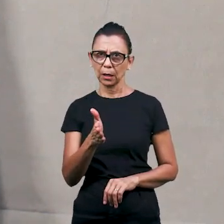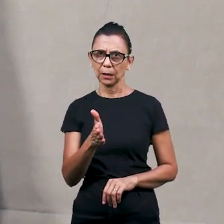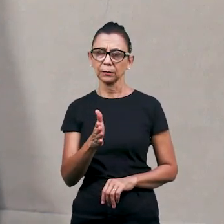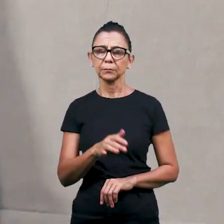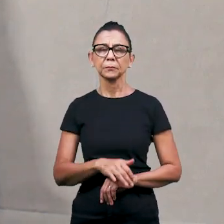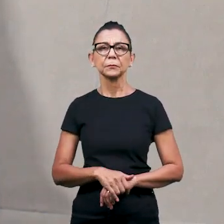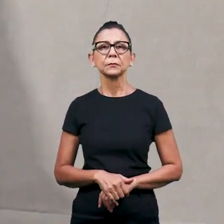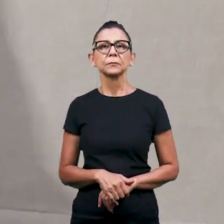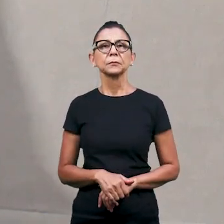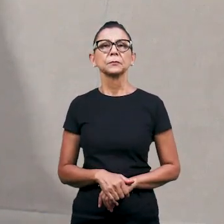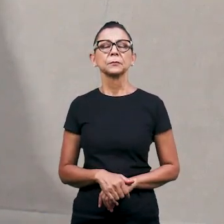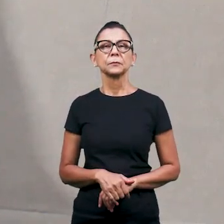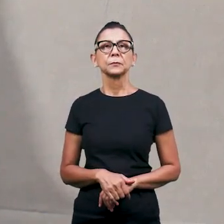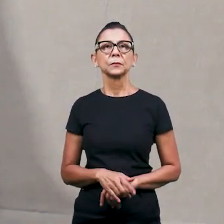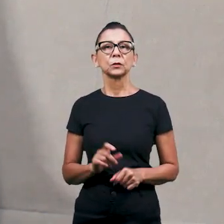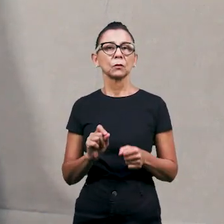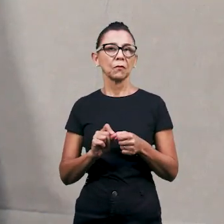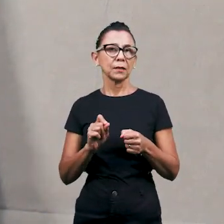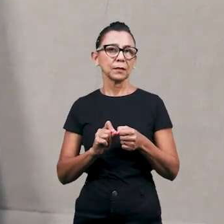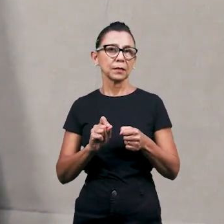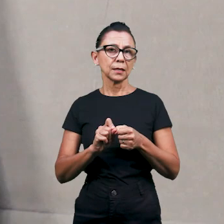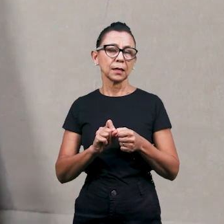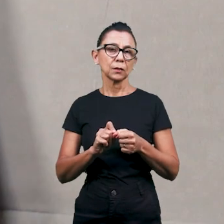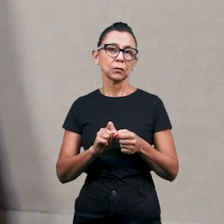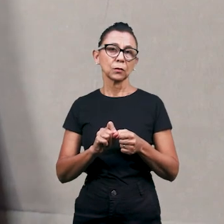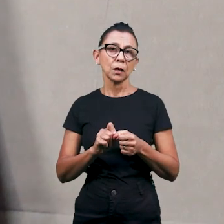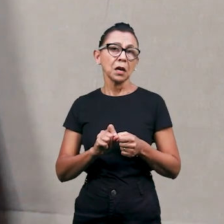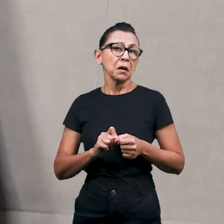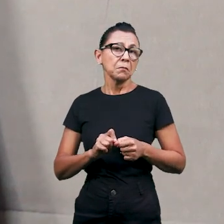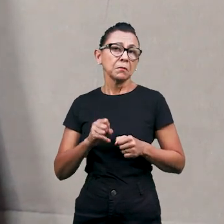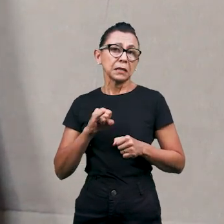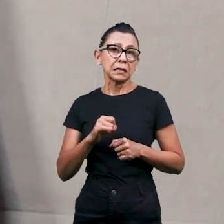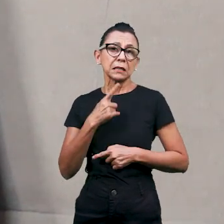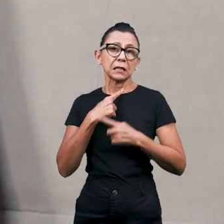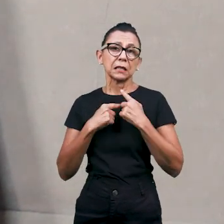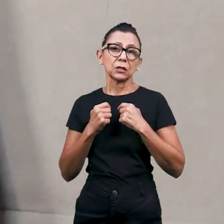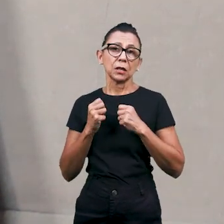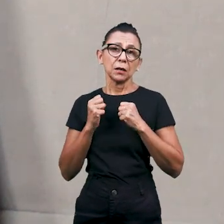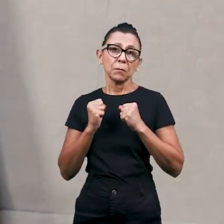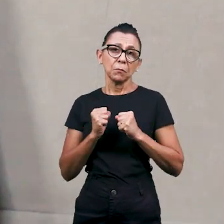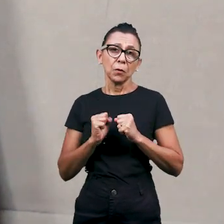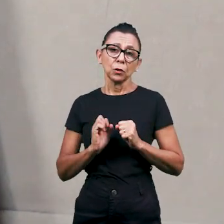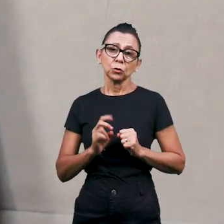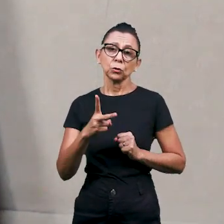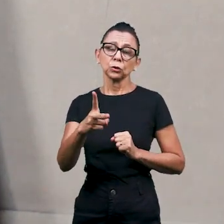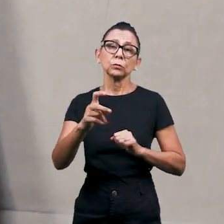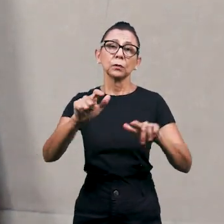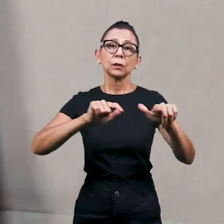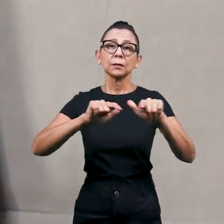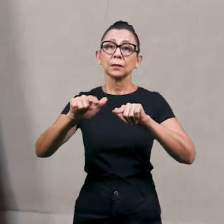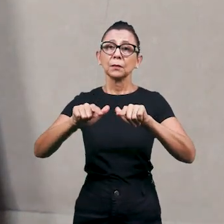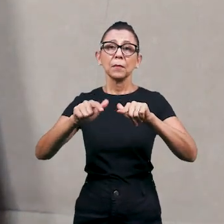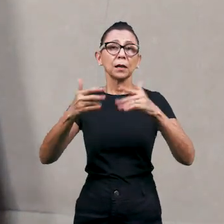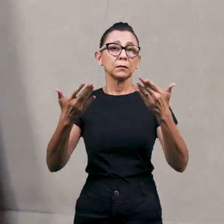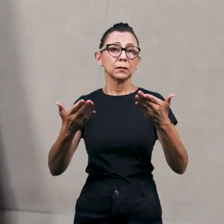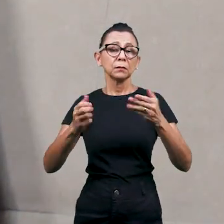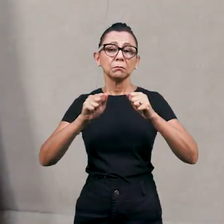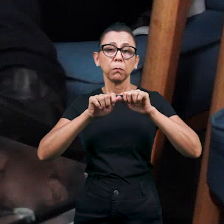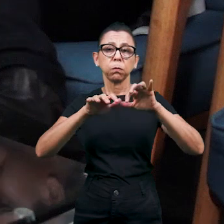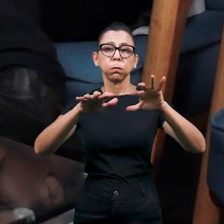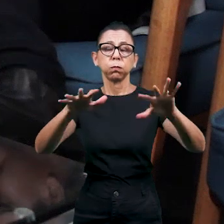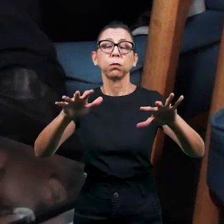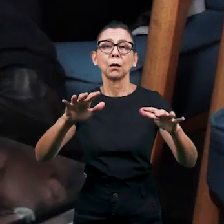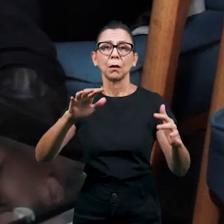a diferença do trabalho dos jovens com o trabalho das senhoras, que é o inverso. As senhoras não gostam muito de